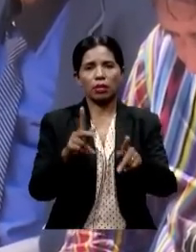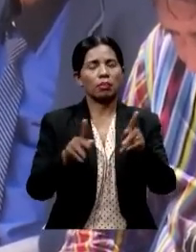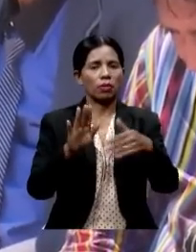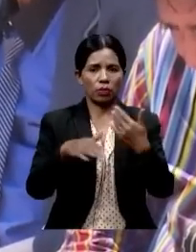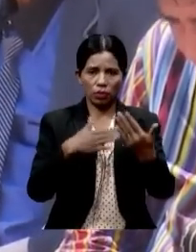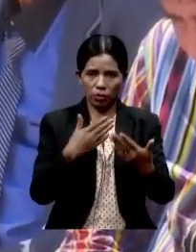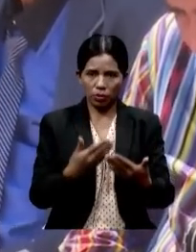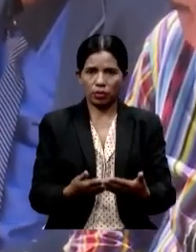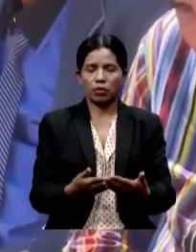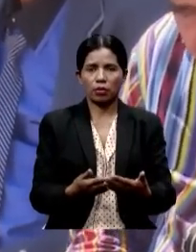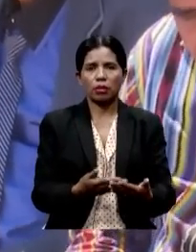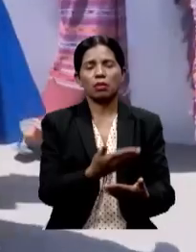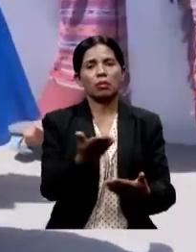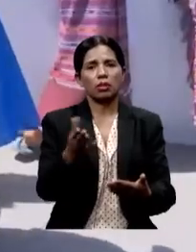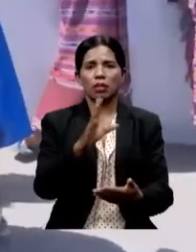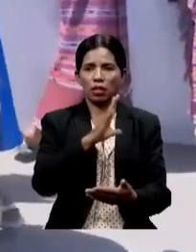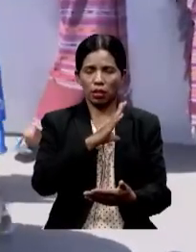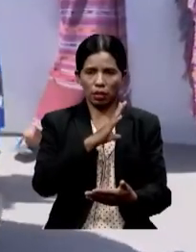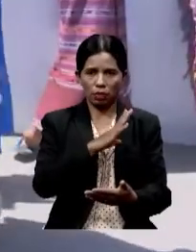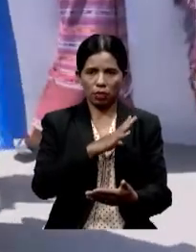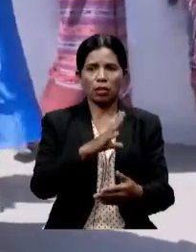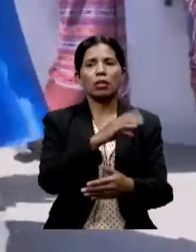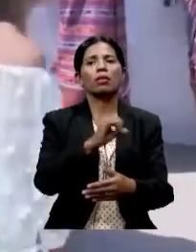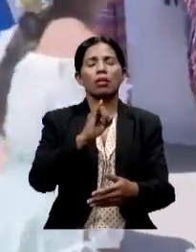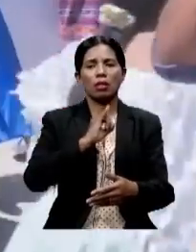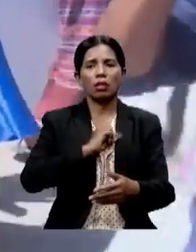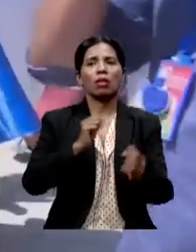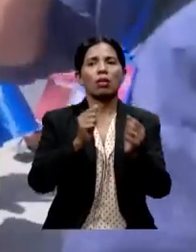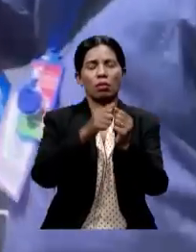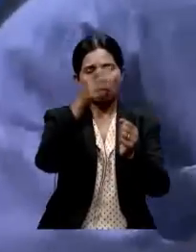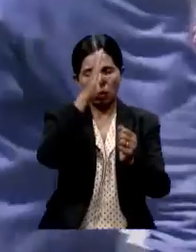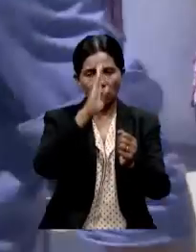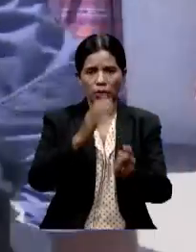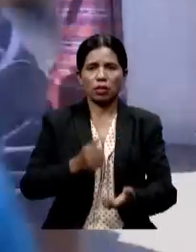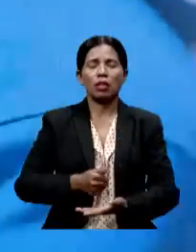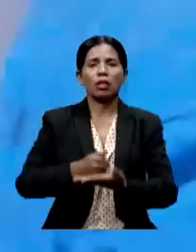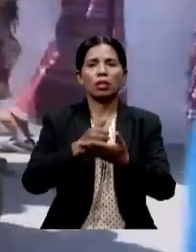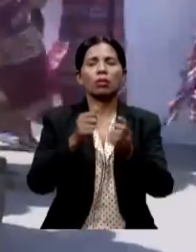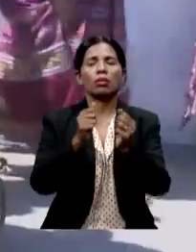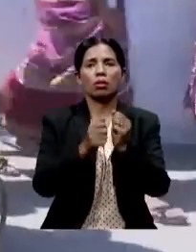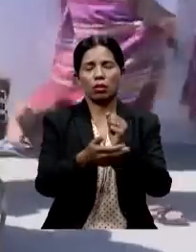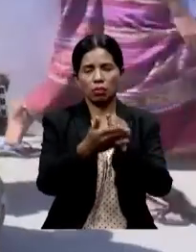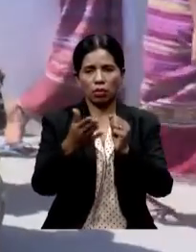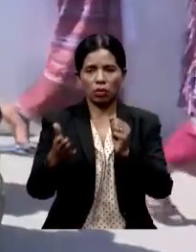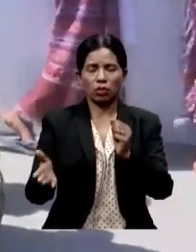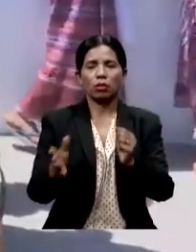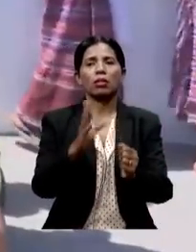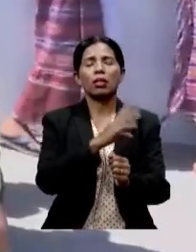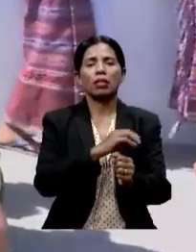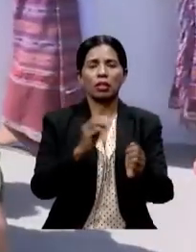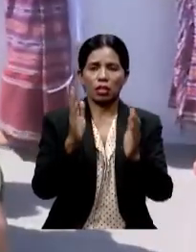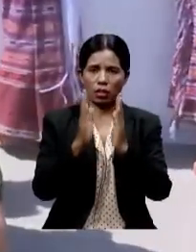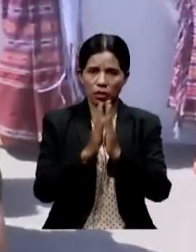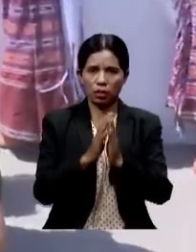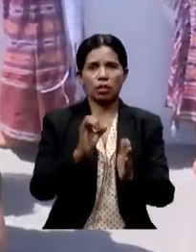ida nema ki to bot sira hein no hau o maroma ni tulun no ho imi hotu ni haro handai hau